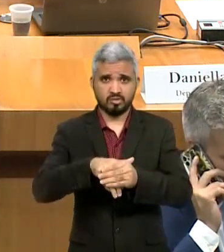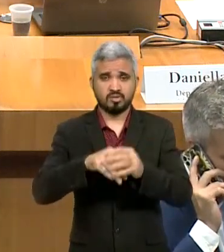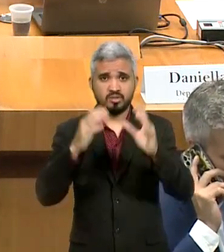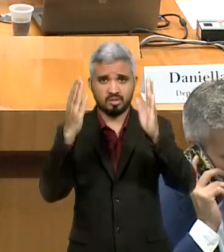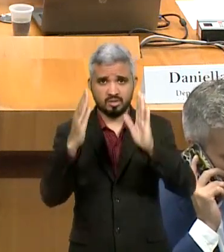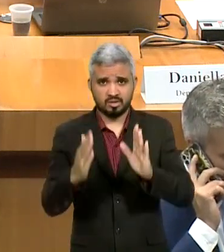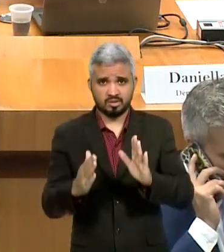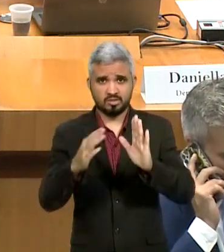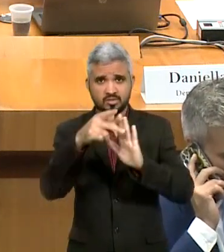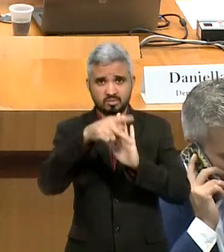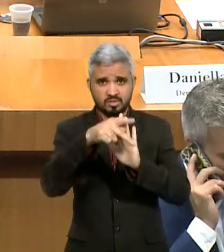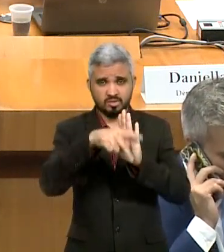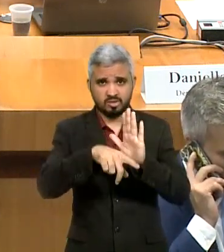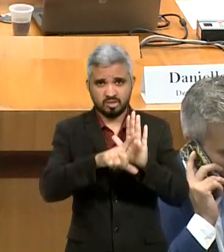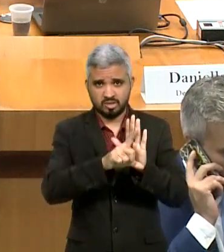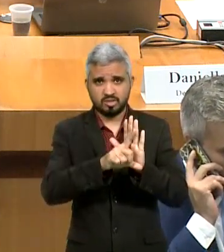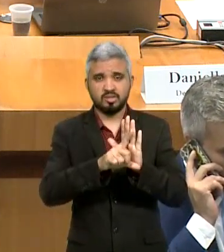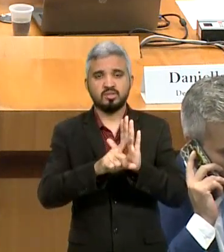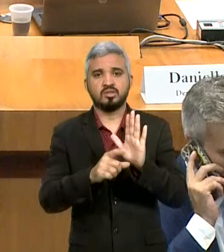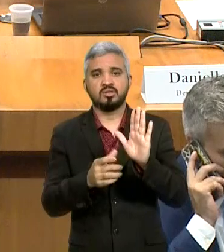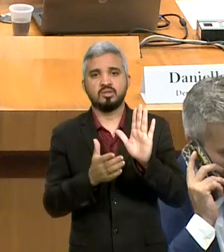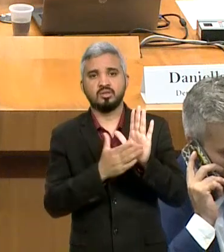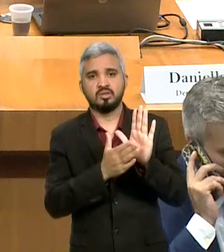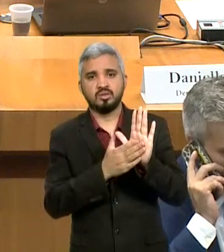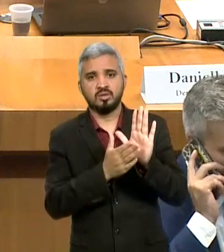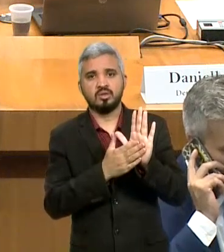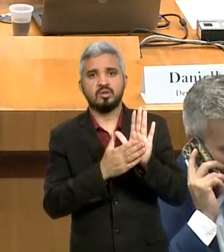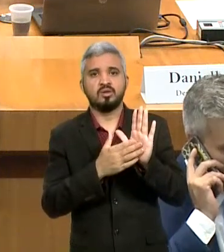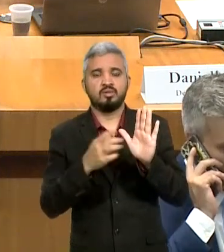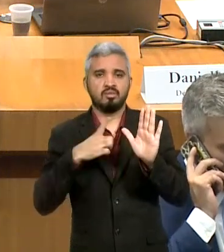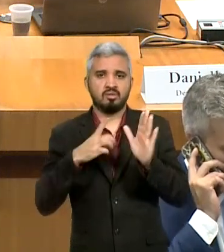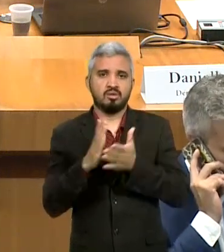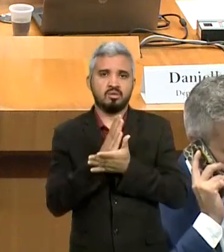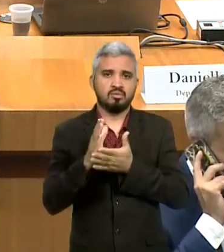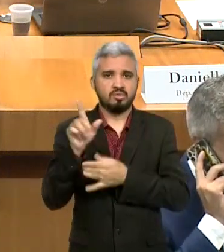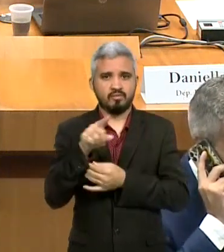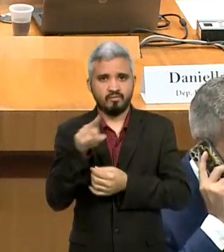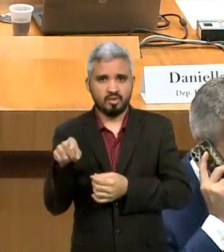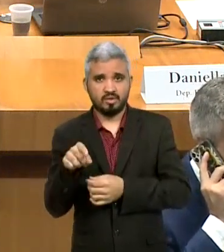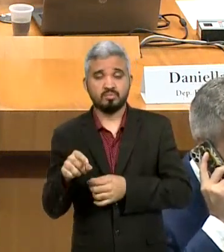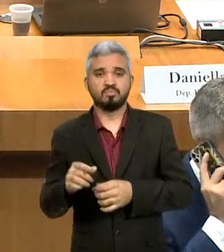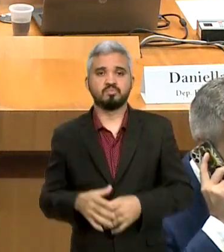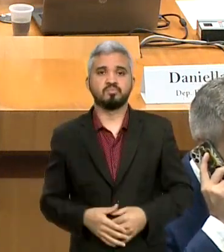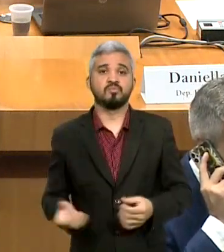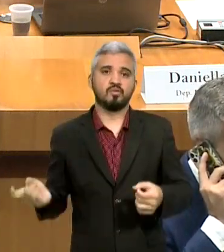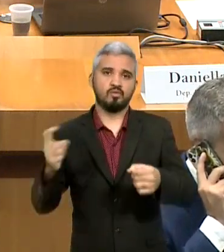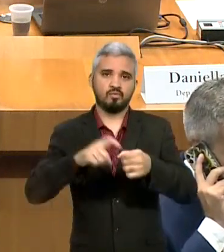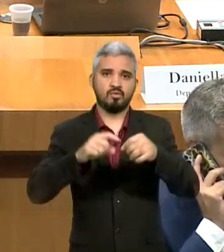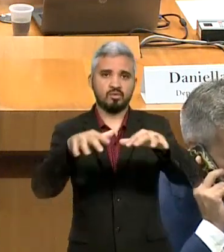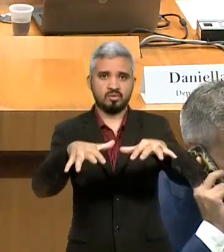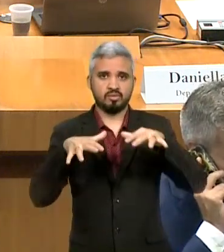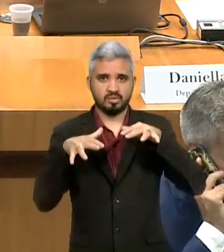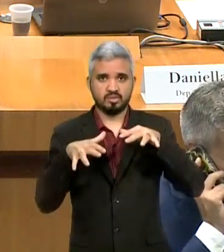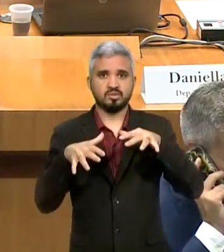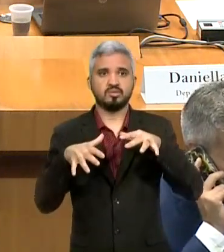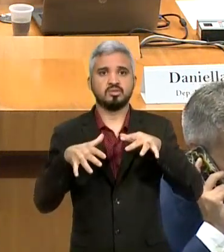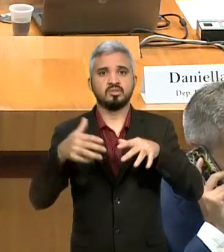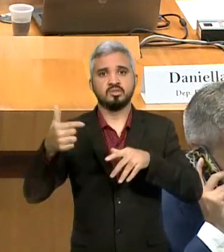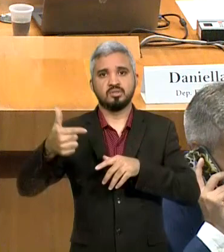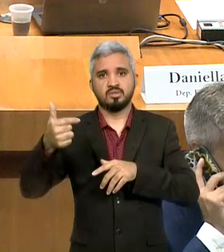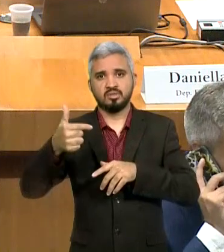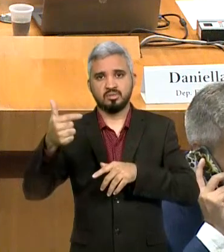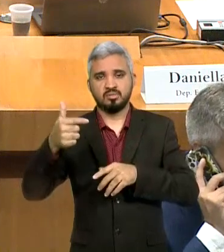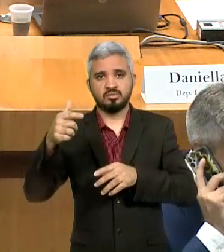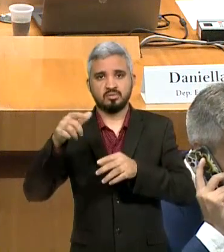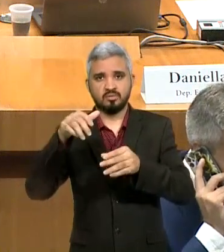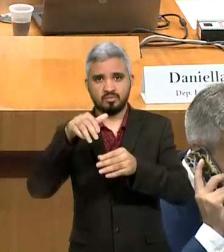projetos de lei, matérias importantes, entre elas, vetos totais do governo. Reaberta a sessão, vamos passar ao segundo veto. Veto